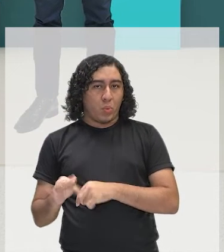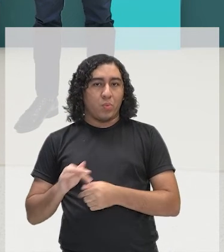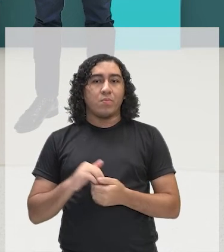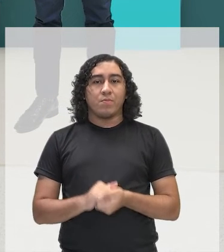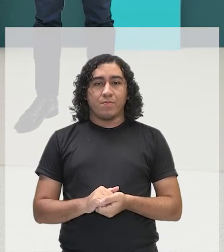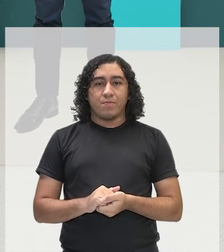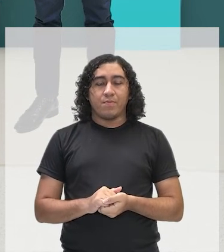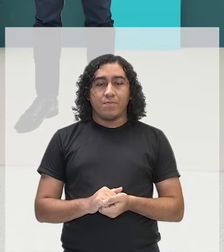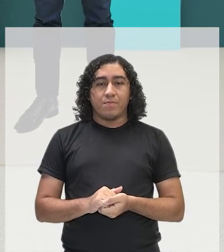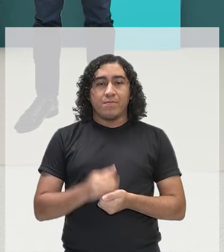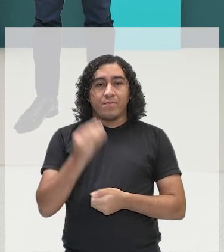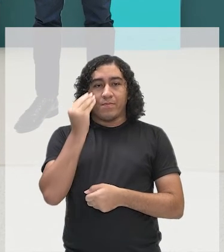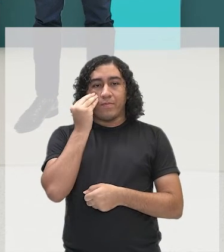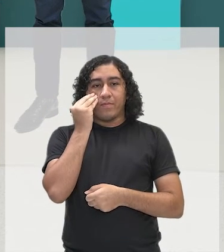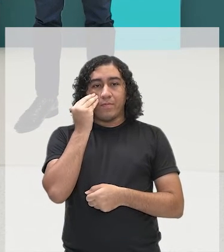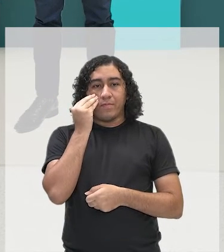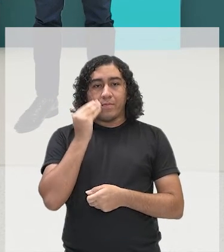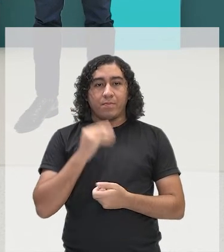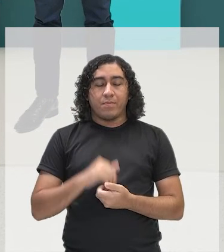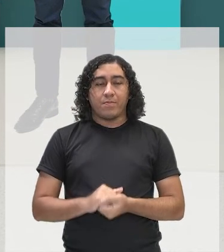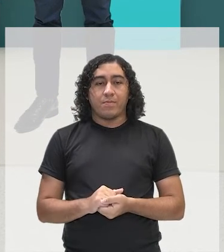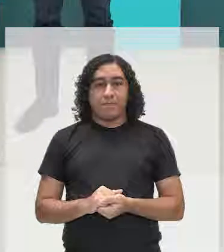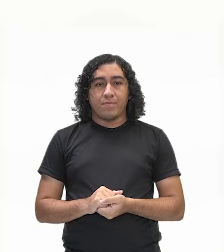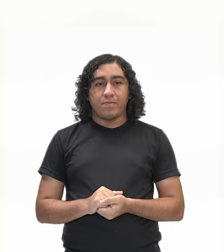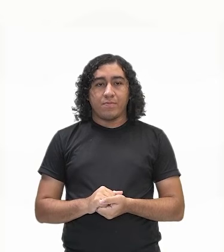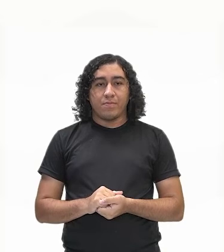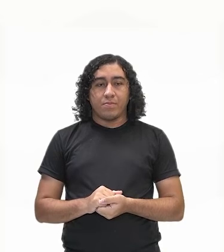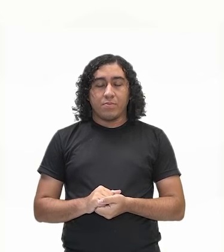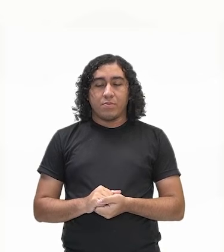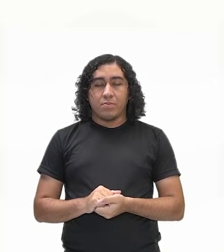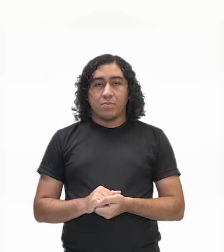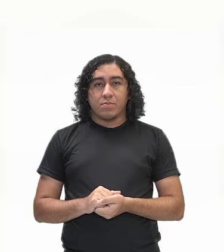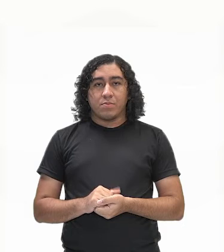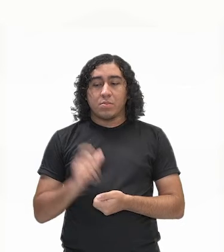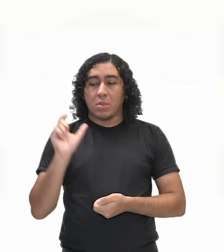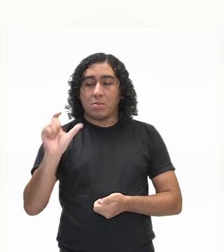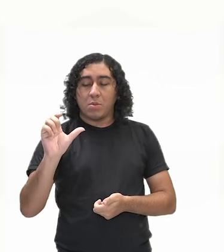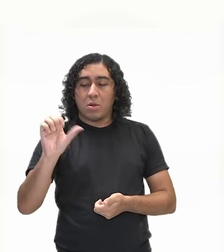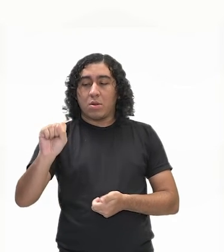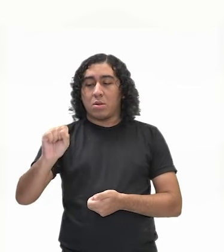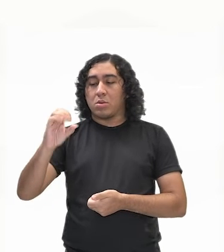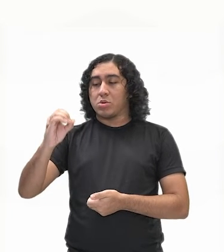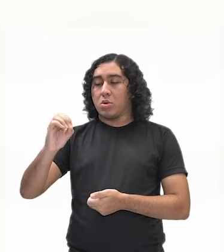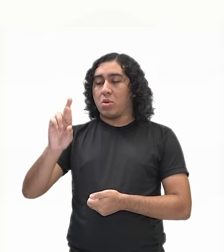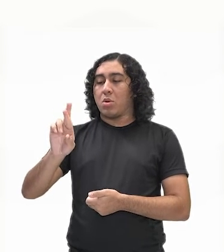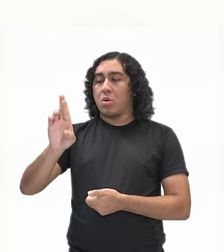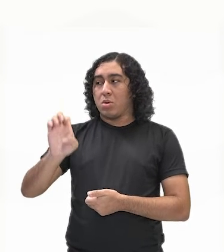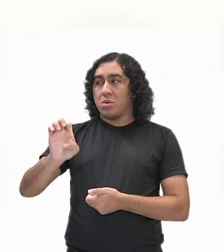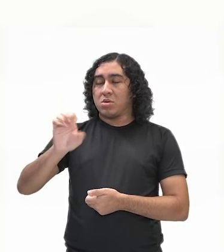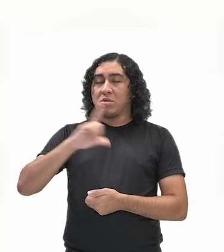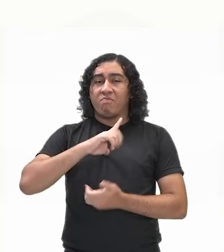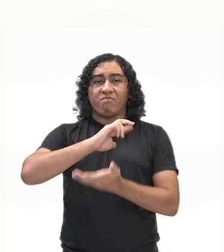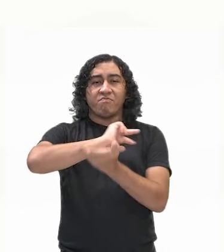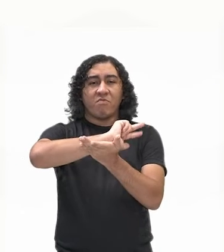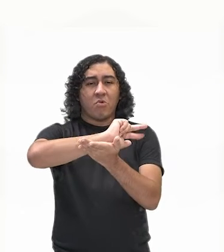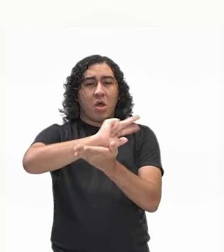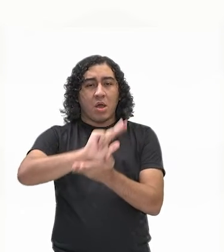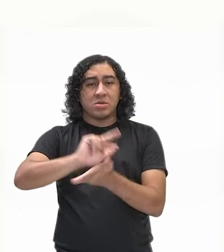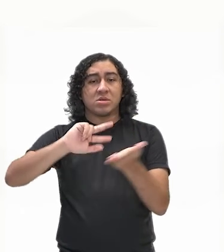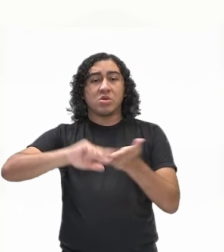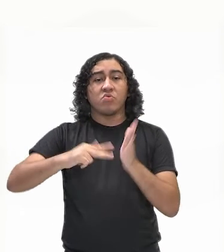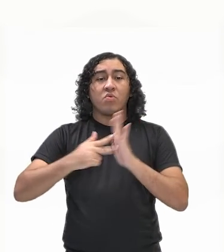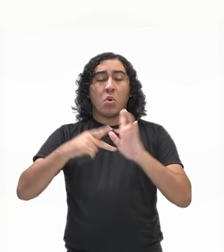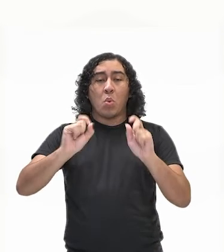dor, a dor de modo geral, que é sore. Olha só. Sore, essa palavrinha, então, a gente tem várias traduções,